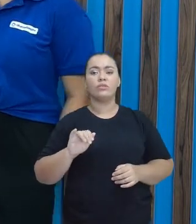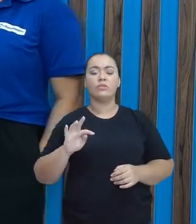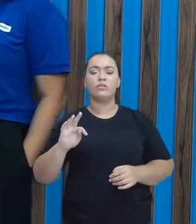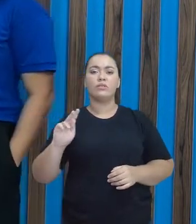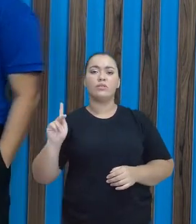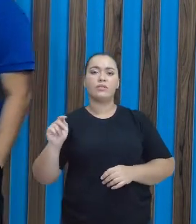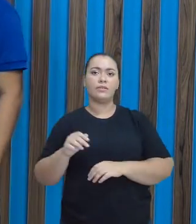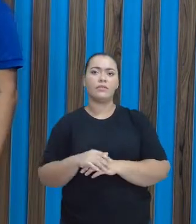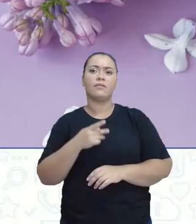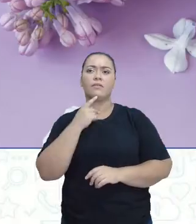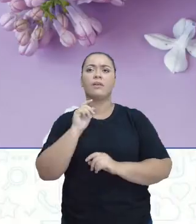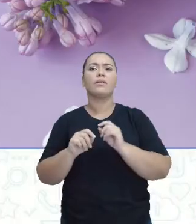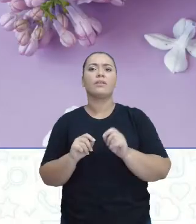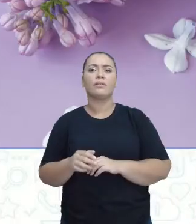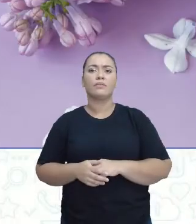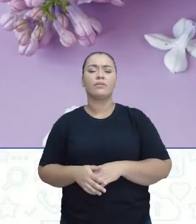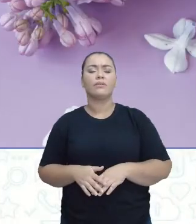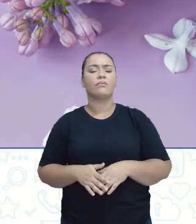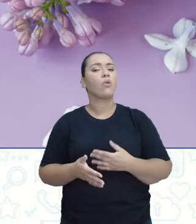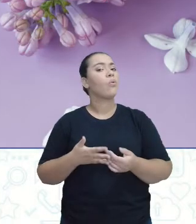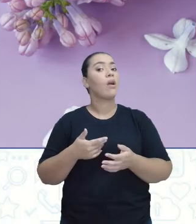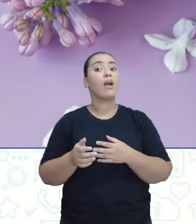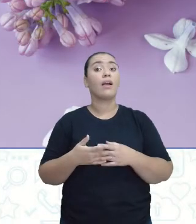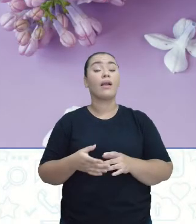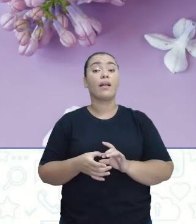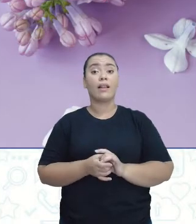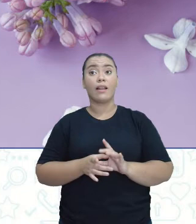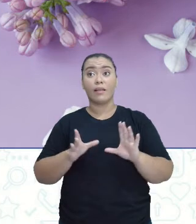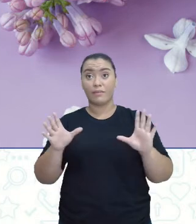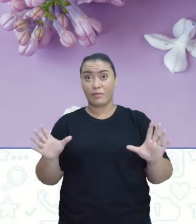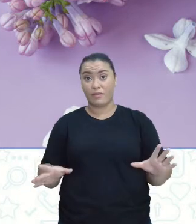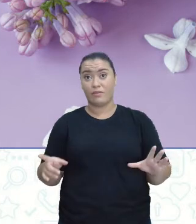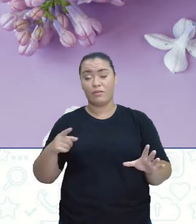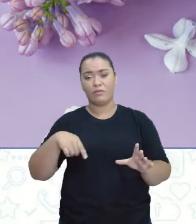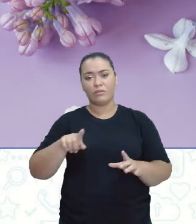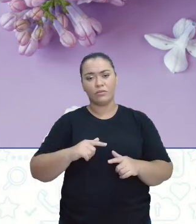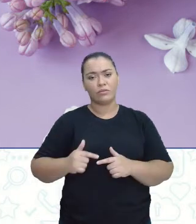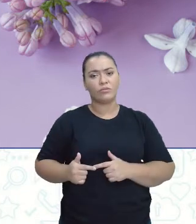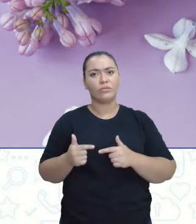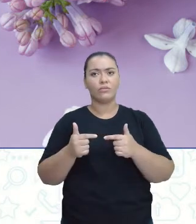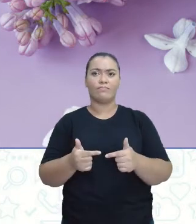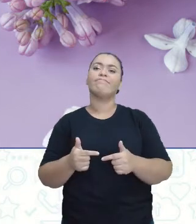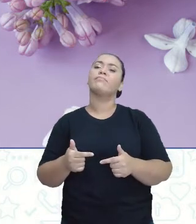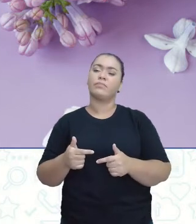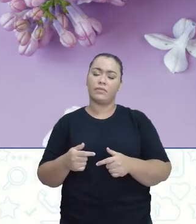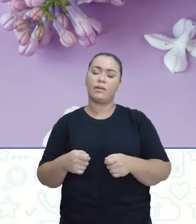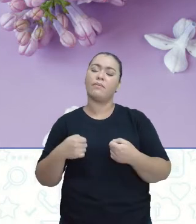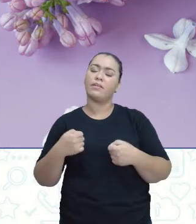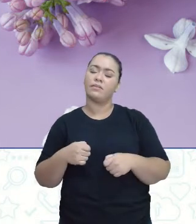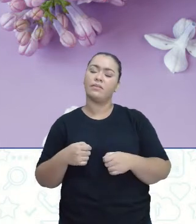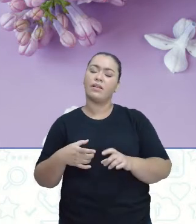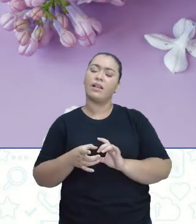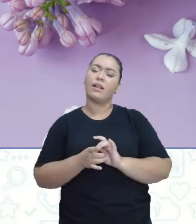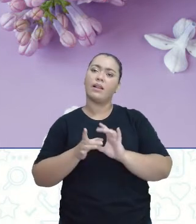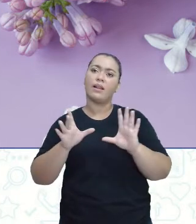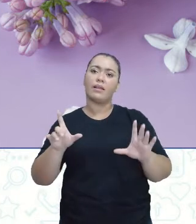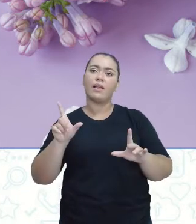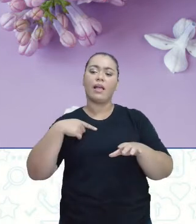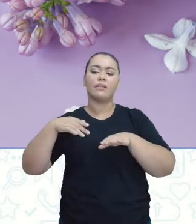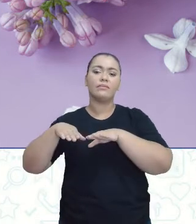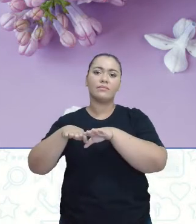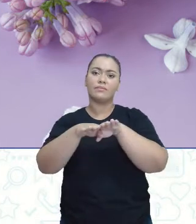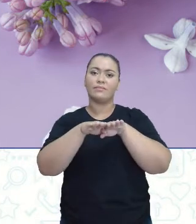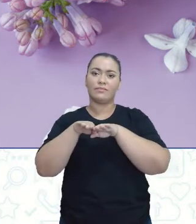feminista, que diz que, assim, seja qual for a liberdade pela qual lutamos, deve ser uma liberdade baseada na